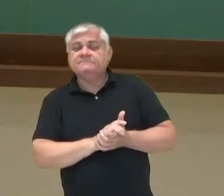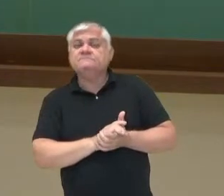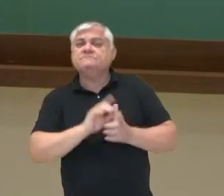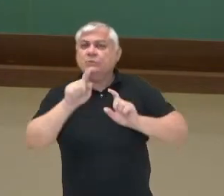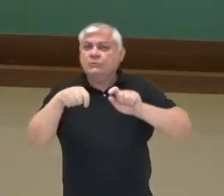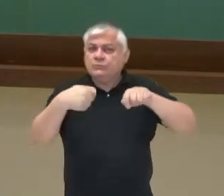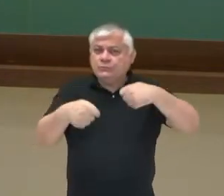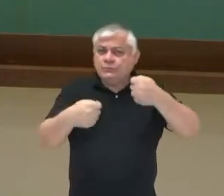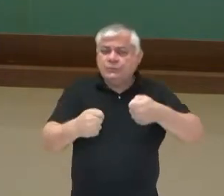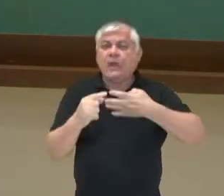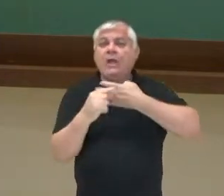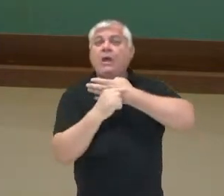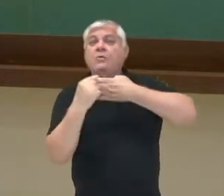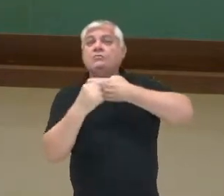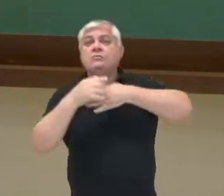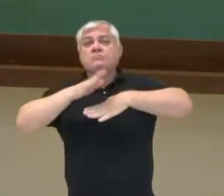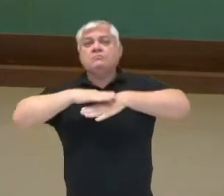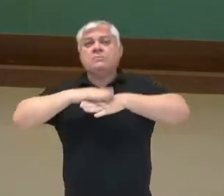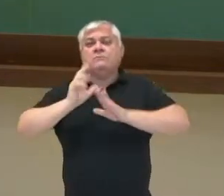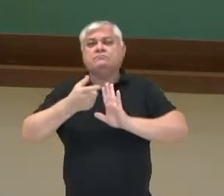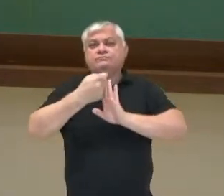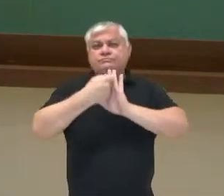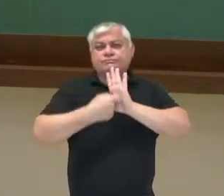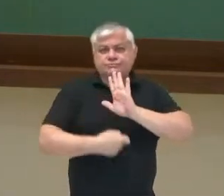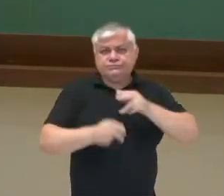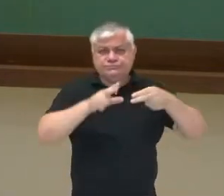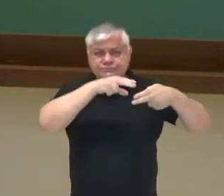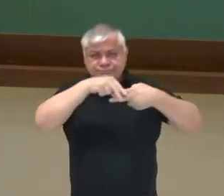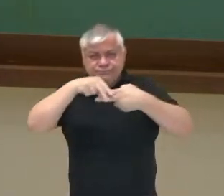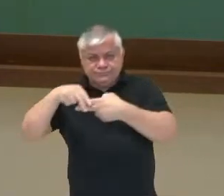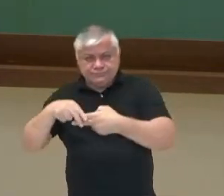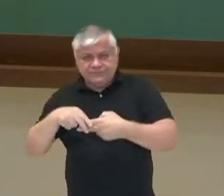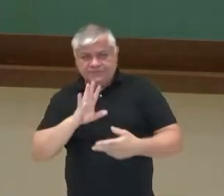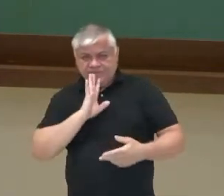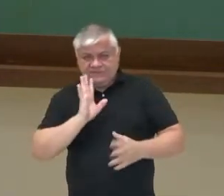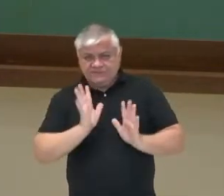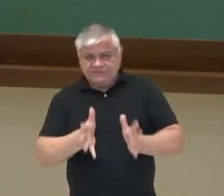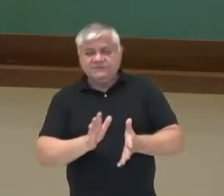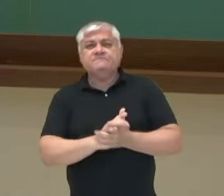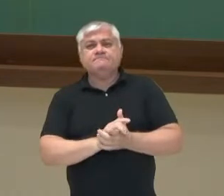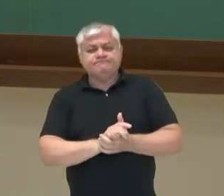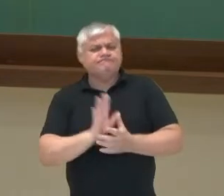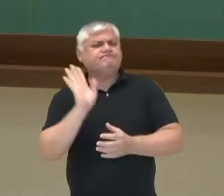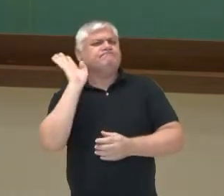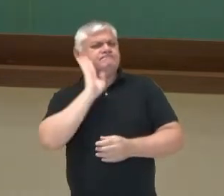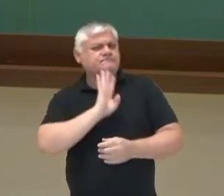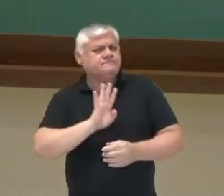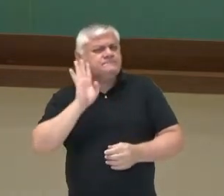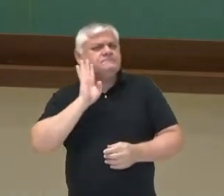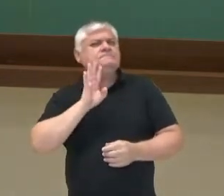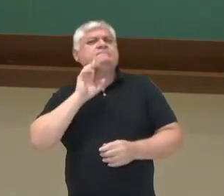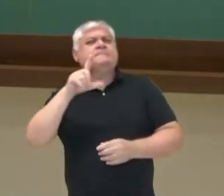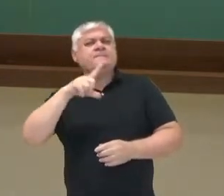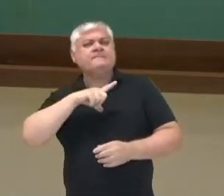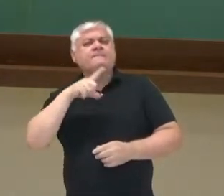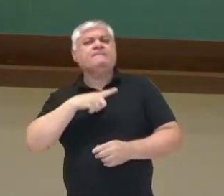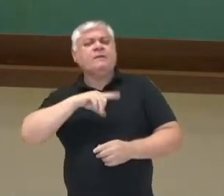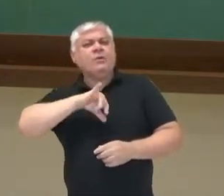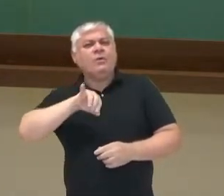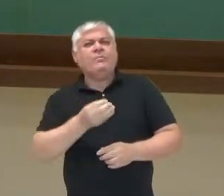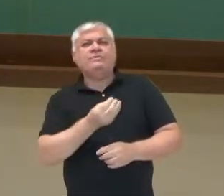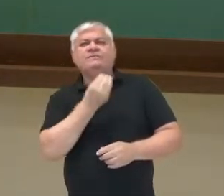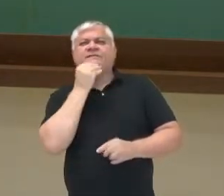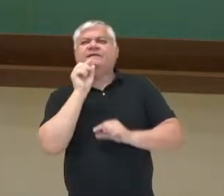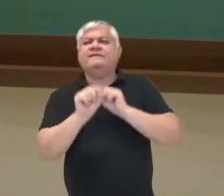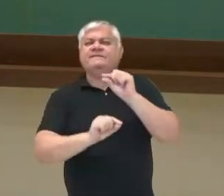Conhecer algum autor especificamente deste texto? Né? Então é bem bacana, nós teremos a oportunidade então